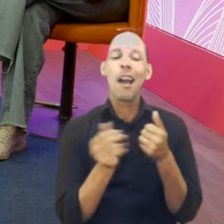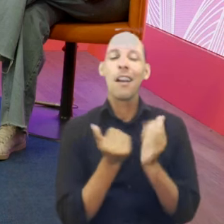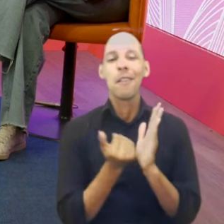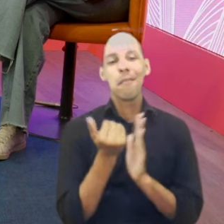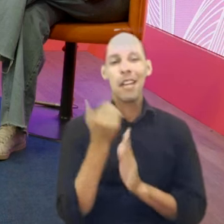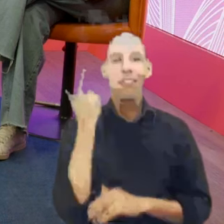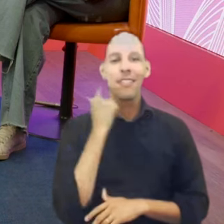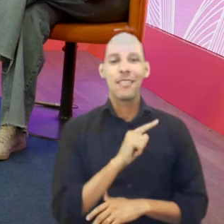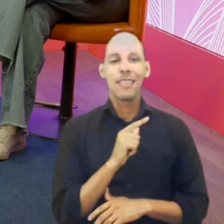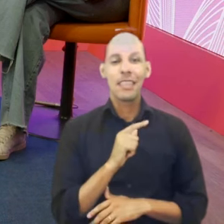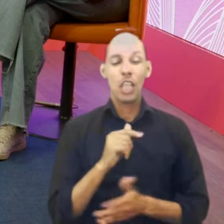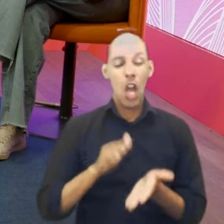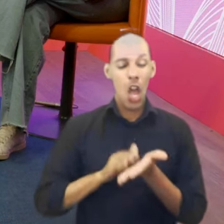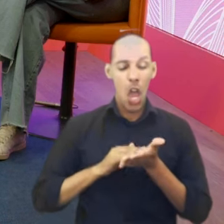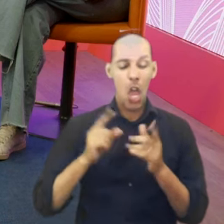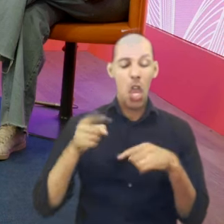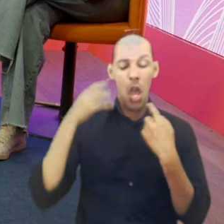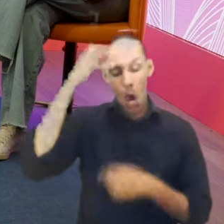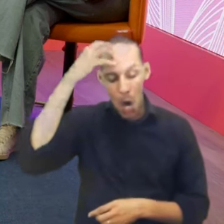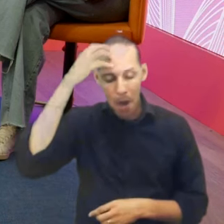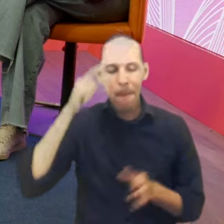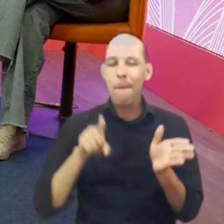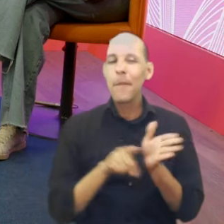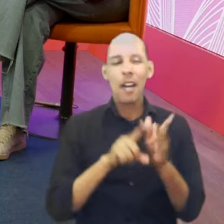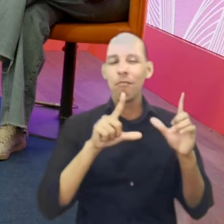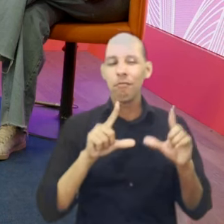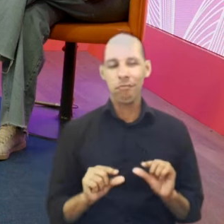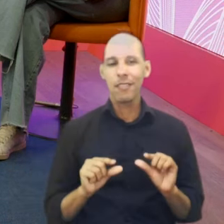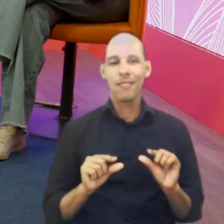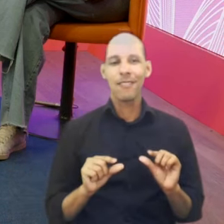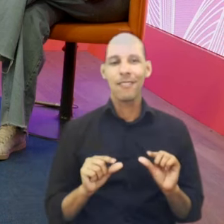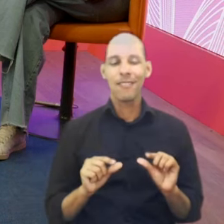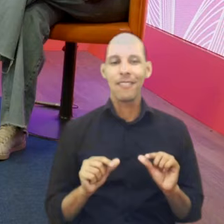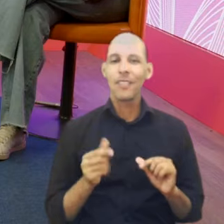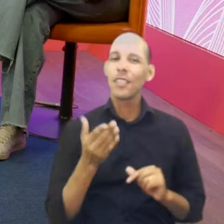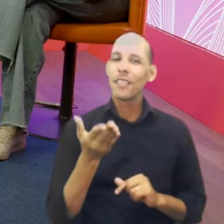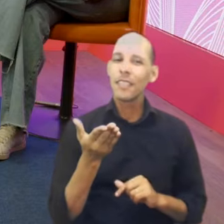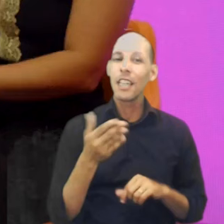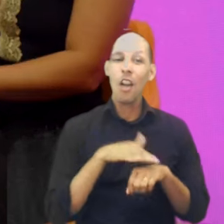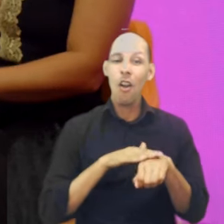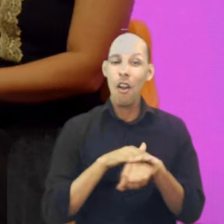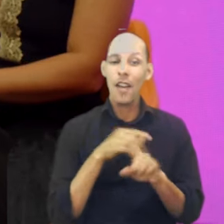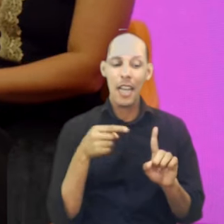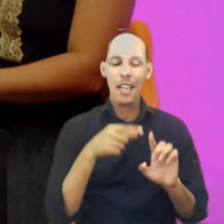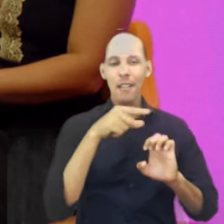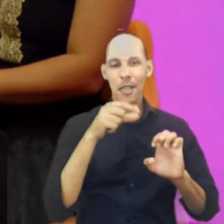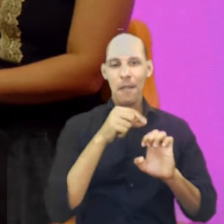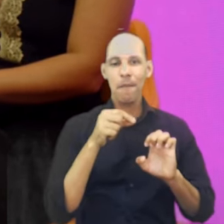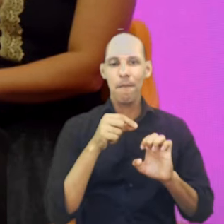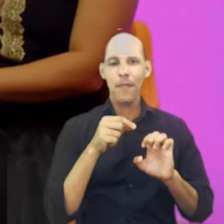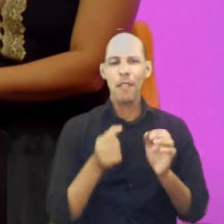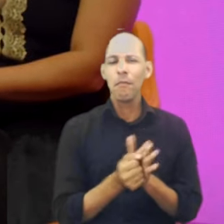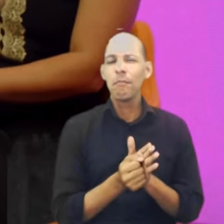a gente se cobra menos, se culpa menos com os nossos erros, com os nossos fracassos. Porque quando você vai conversar com empreendedores,